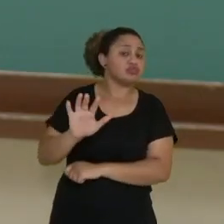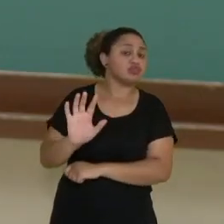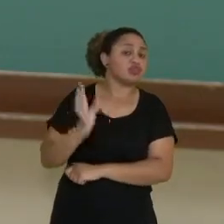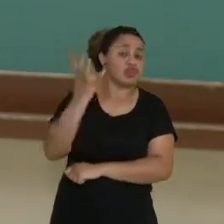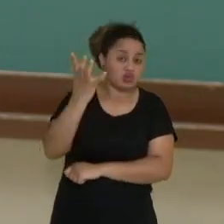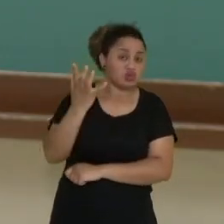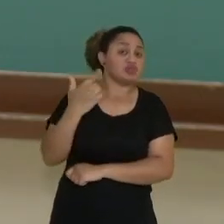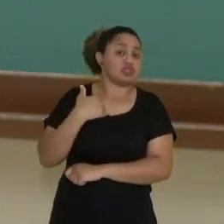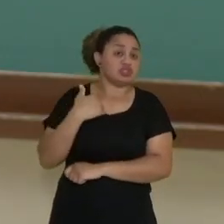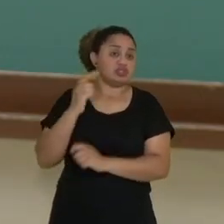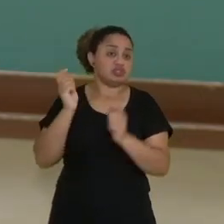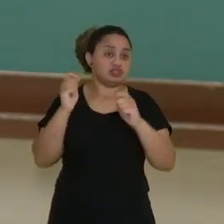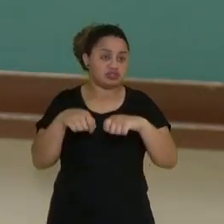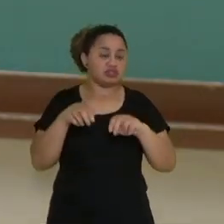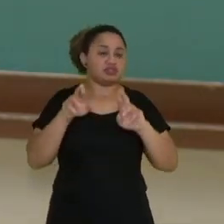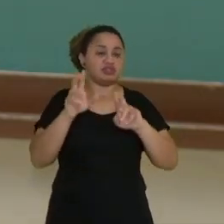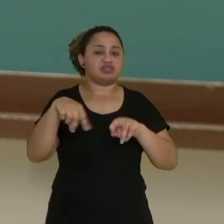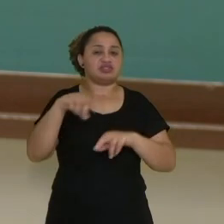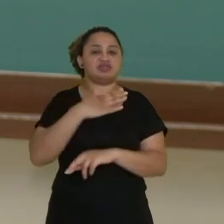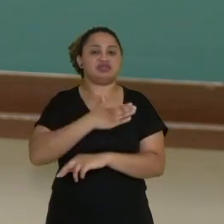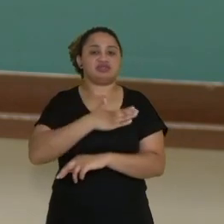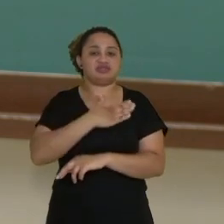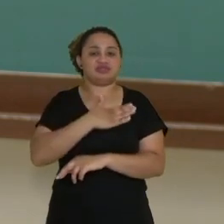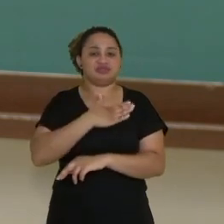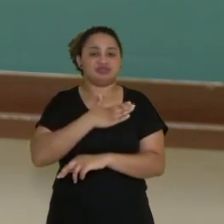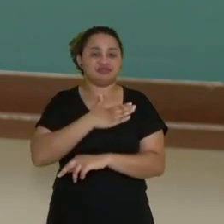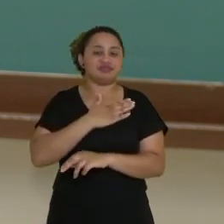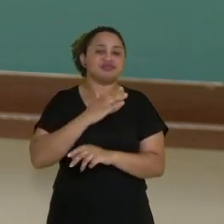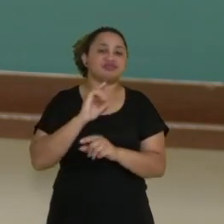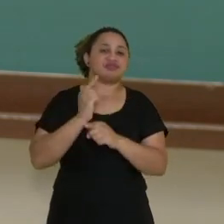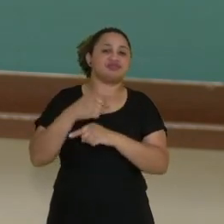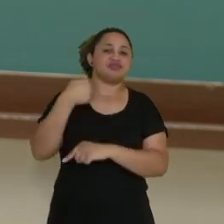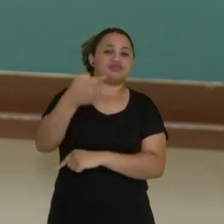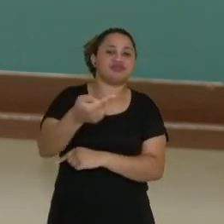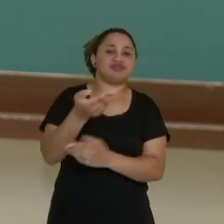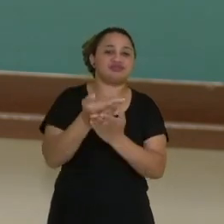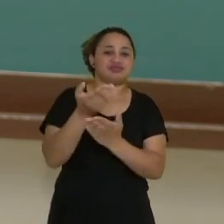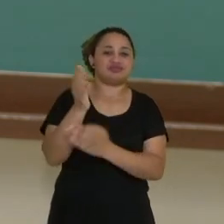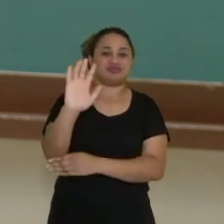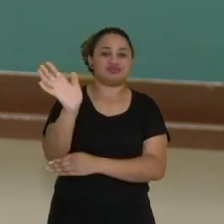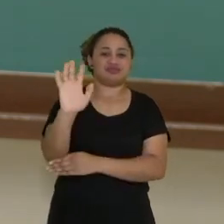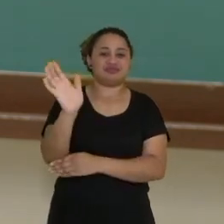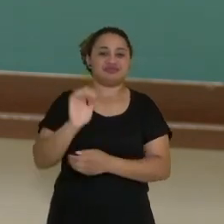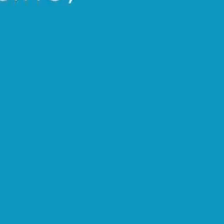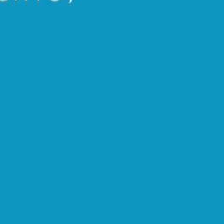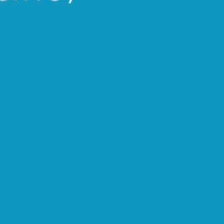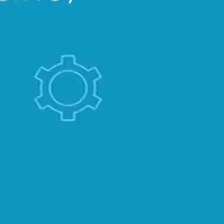evento ocorrer. Eu espero que vocês tenham gostado e até a próxima aula!